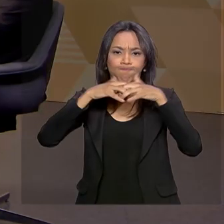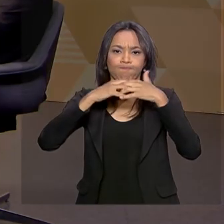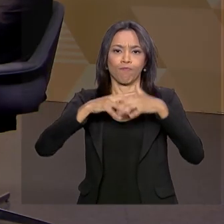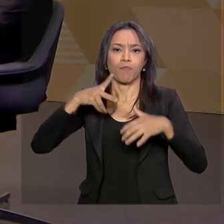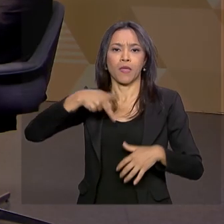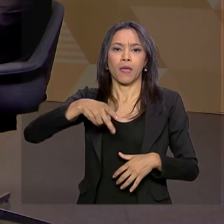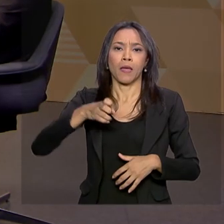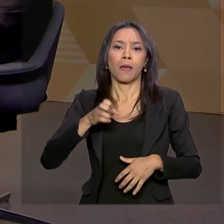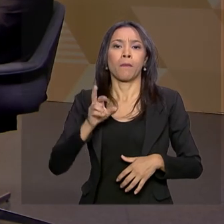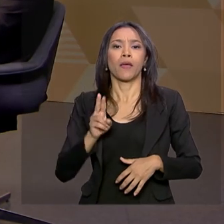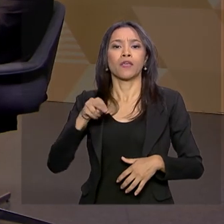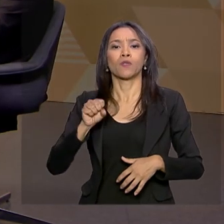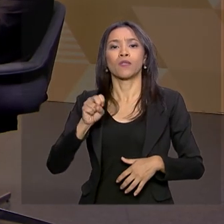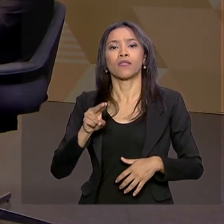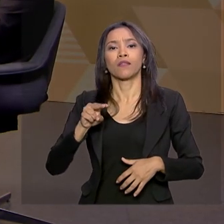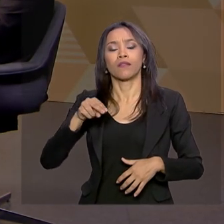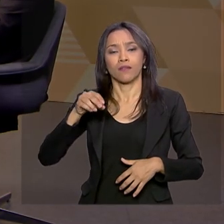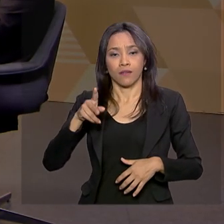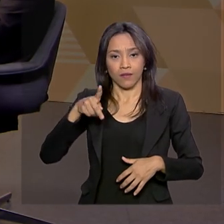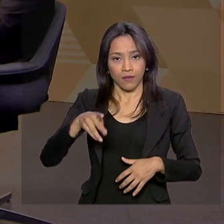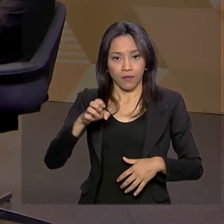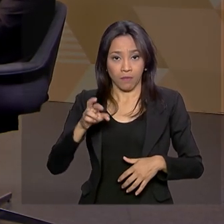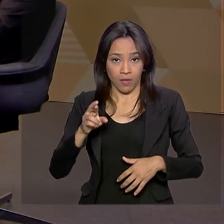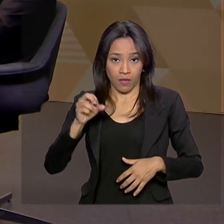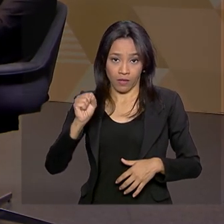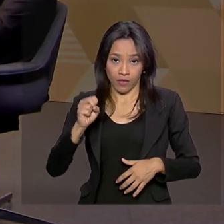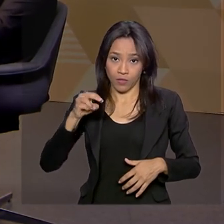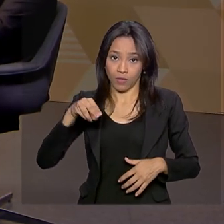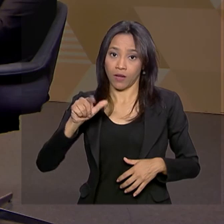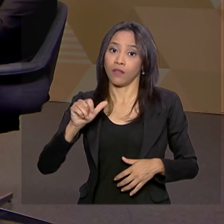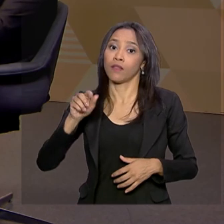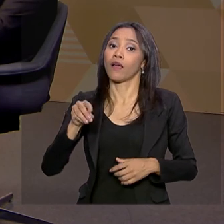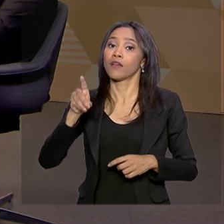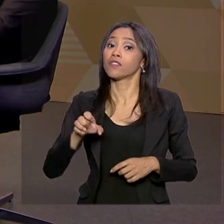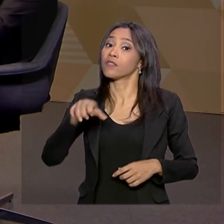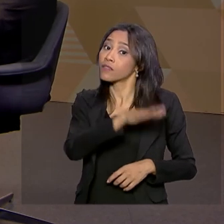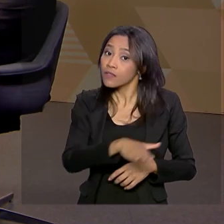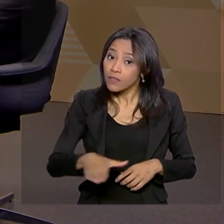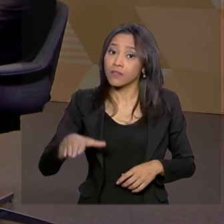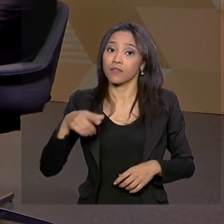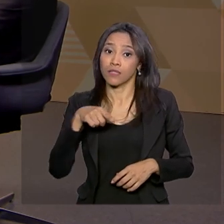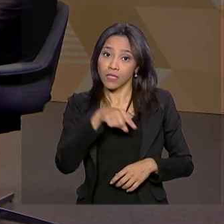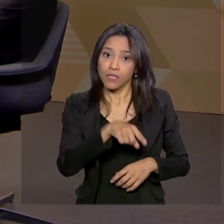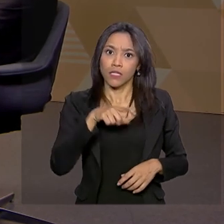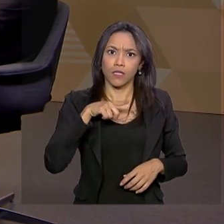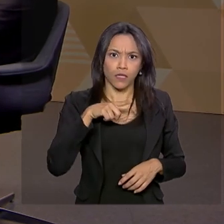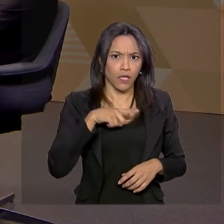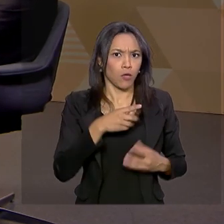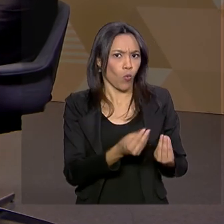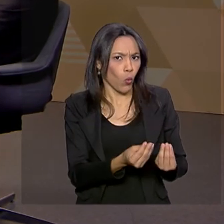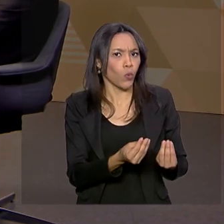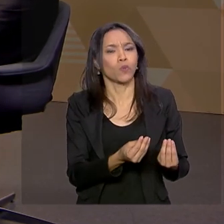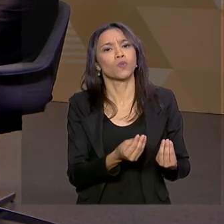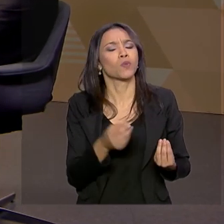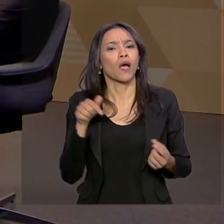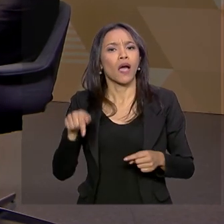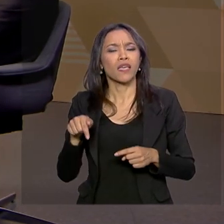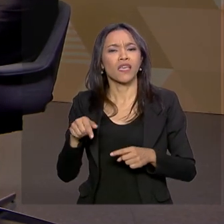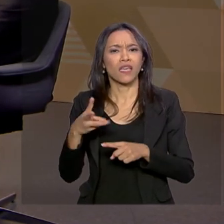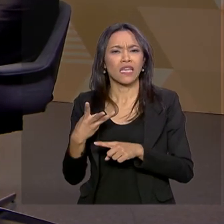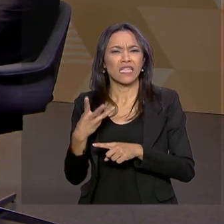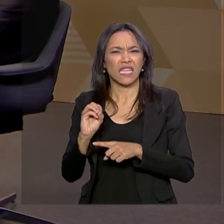Então, hoje, o segundo tempo beneficia cerca de 60 mil crianças e o Força no Esporte beneficia